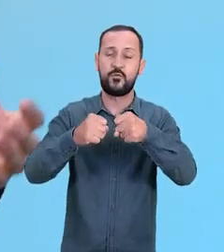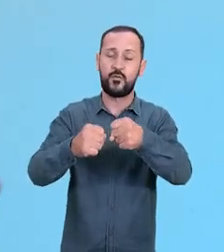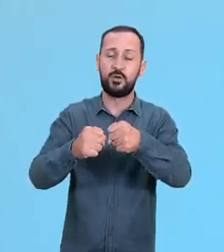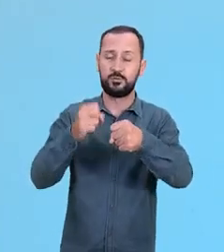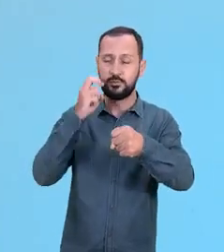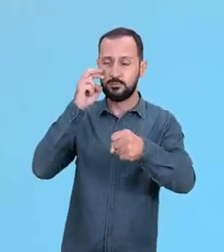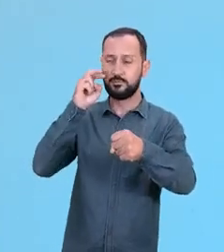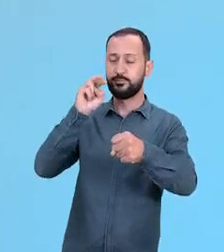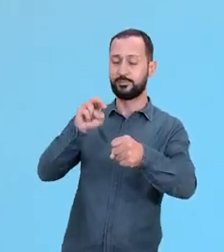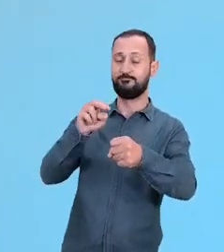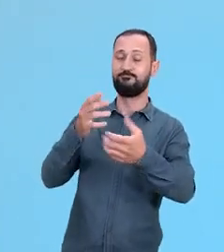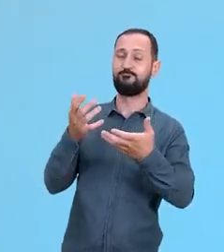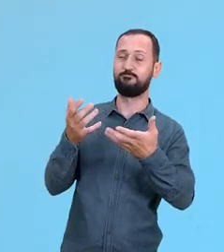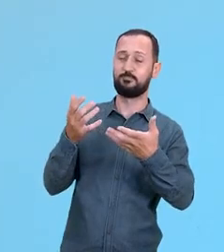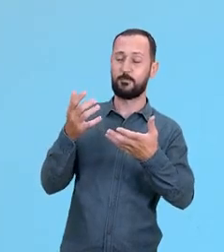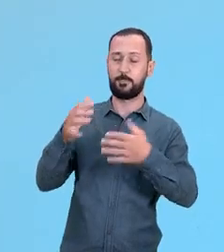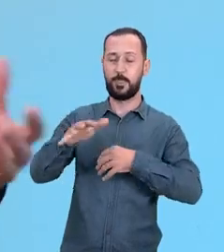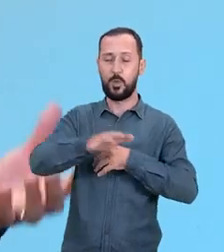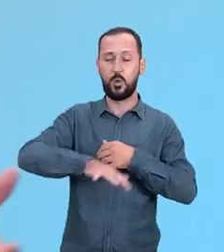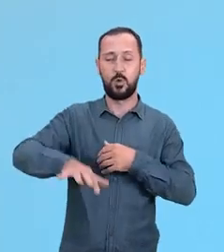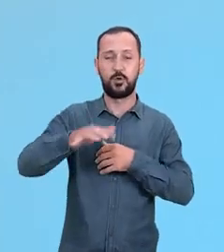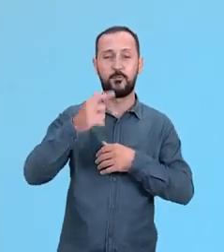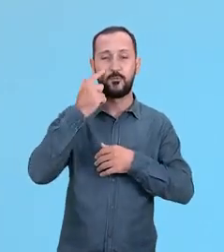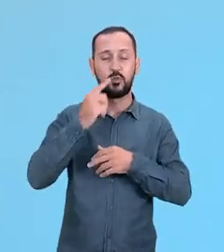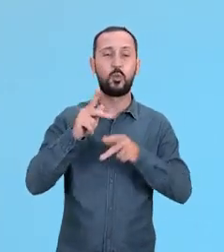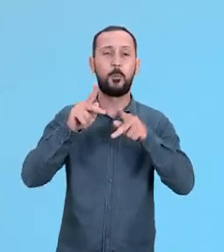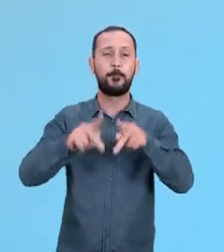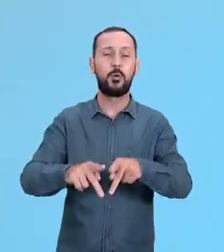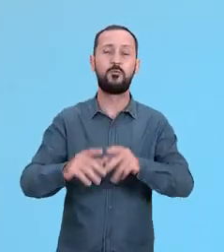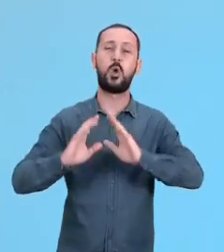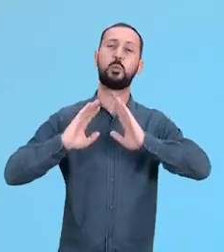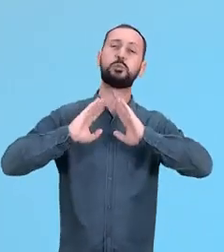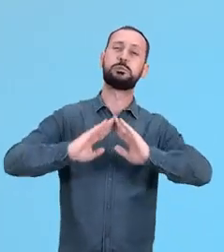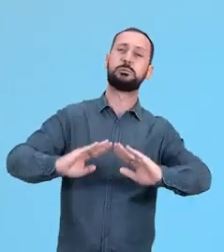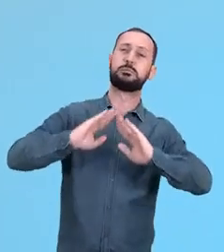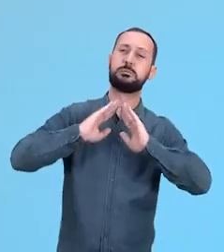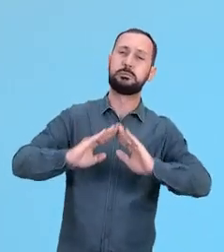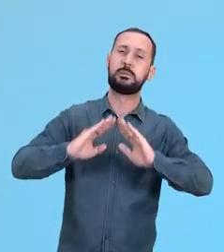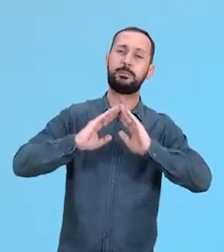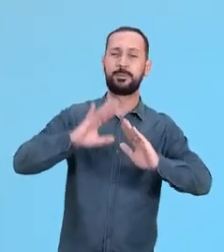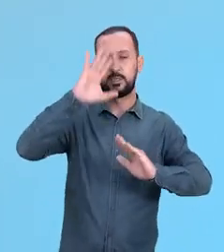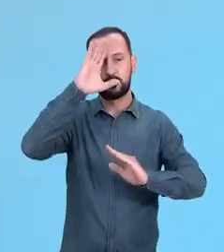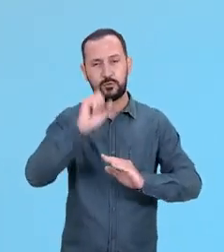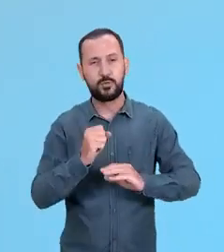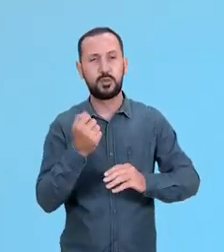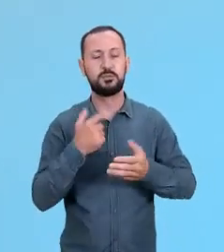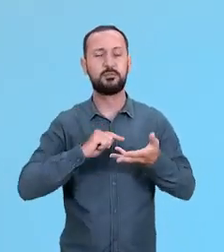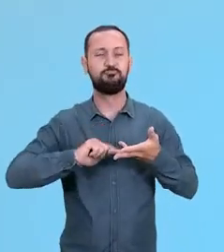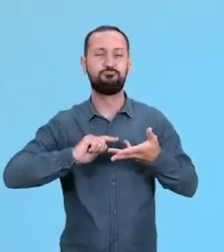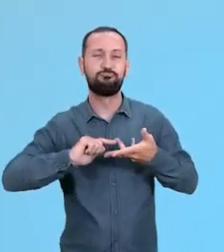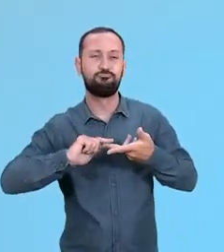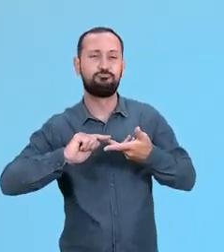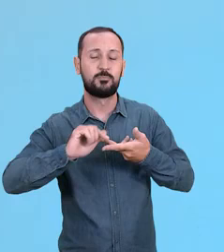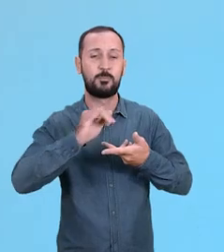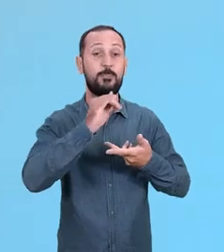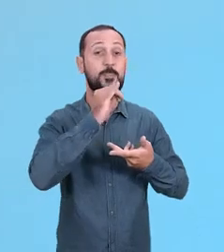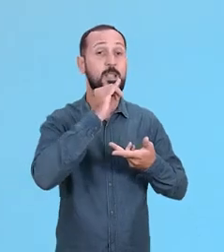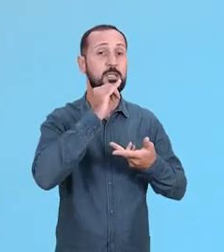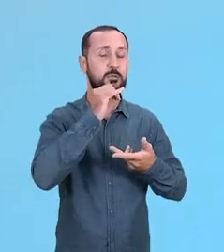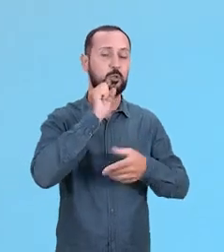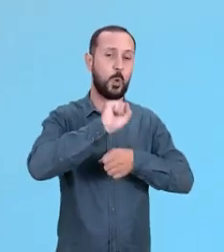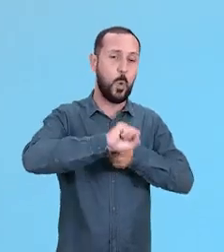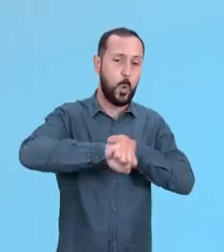Então, diante disso, dentro de um clamor de soluções, dentro de tantos e tantos casos